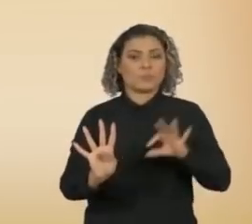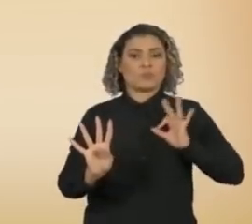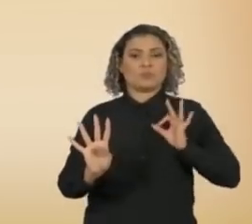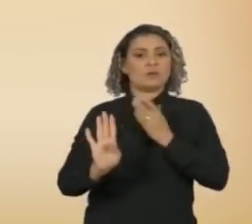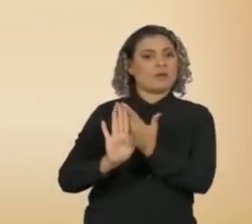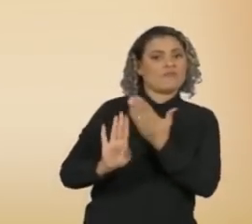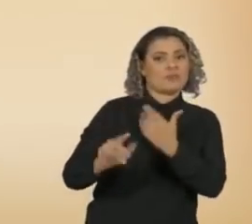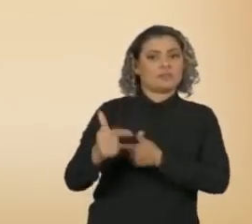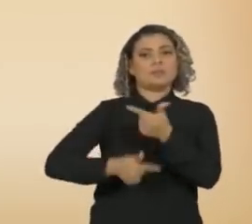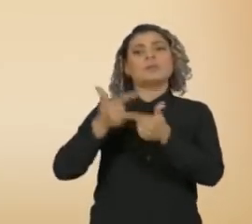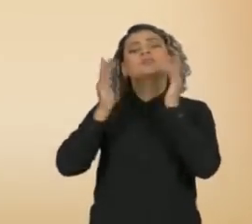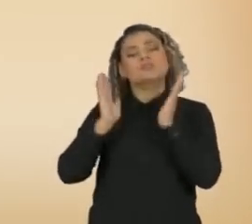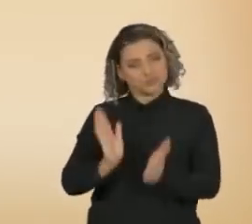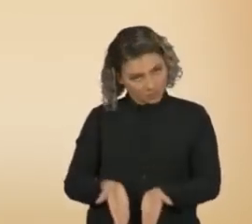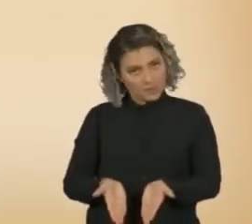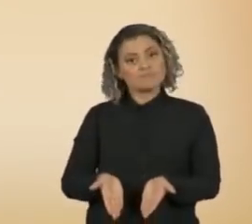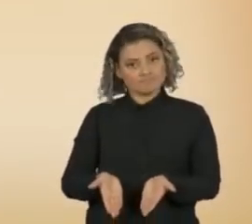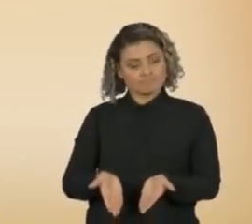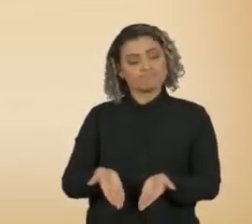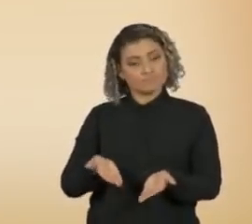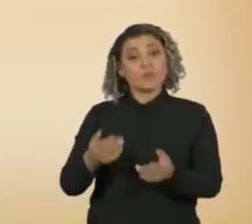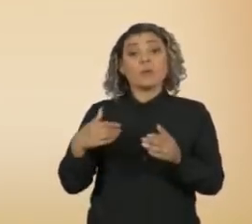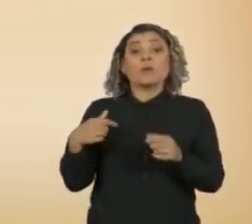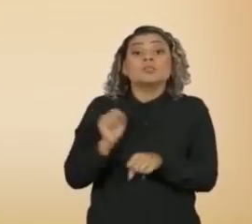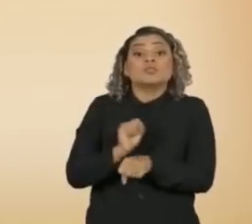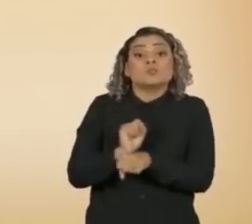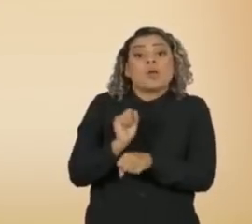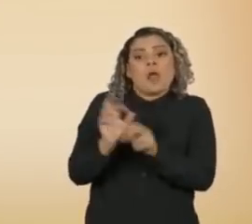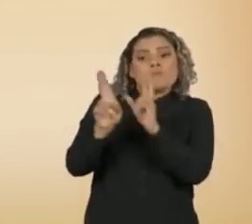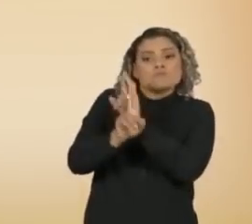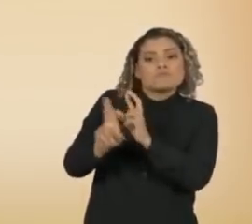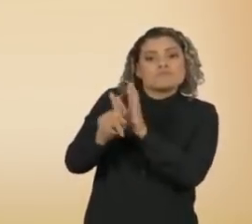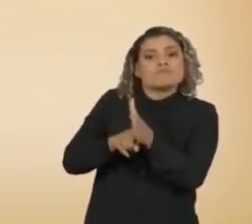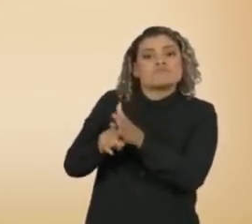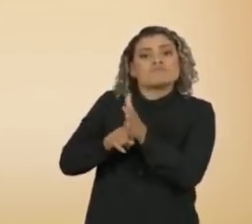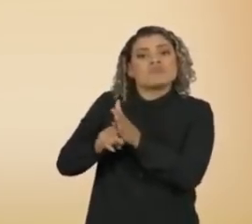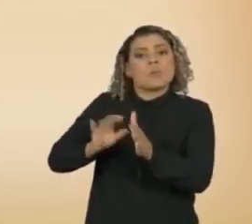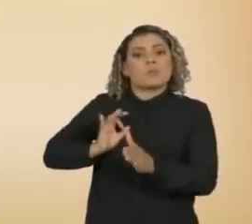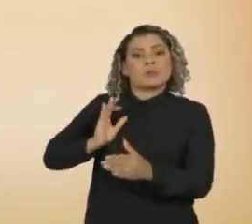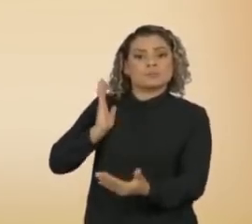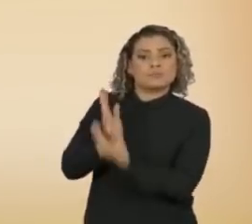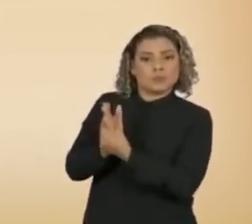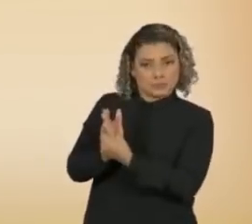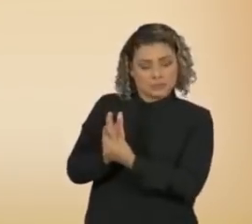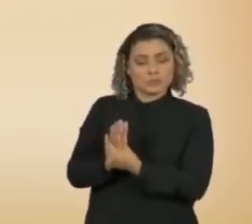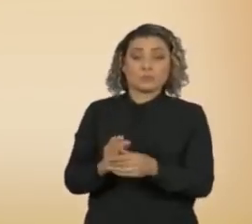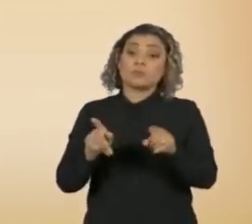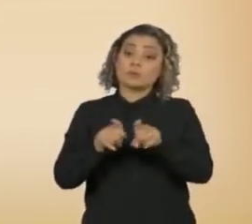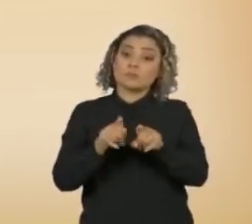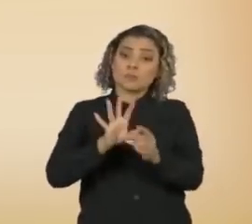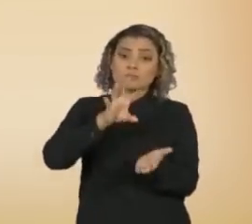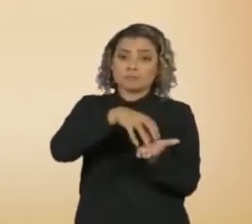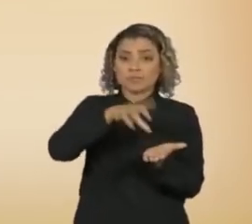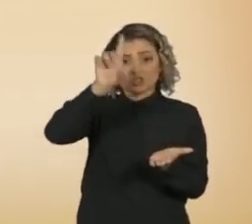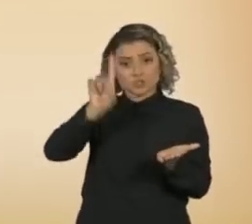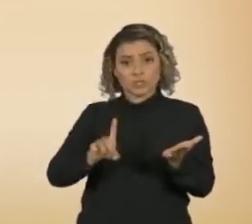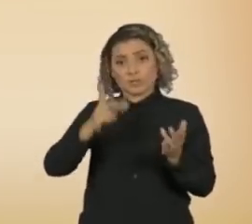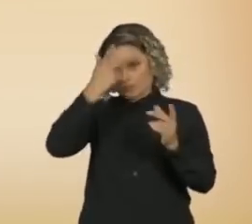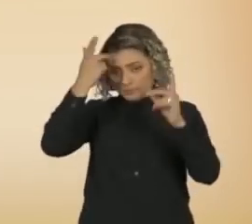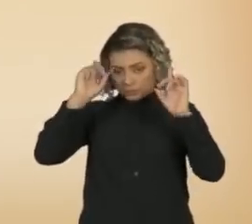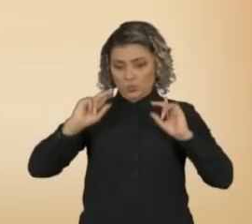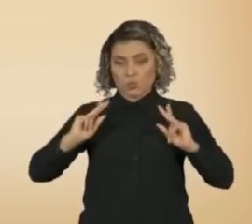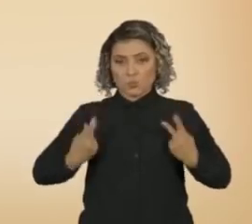foram afastados das atividades operacionais até o término do inquérito policial militar. O Conselho Estadual dos Direitos da Pessoa